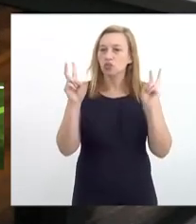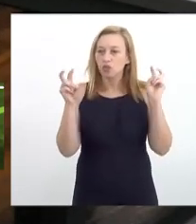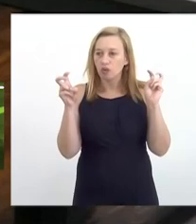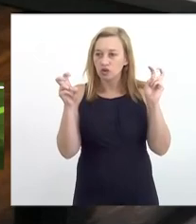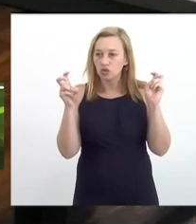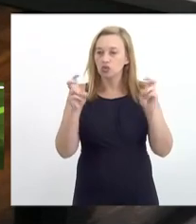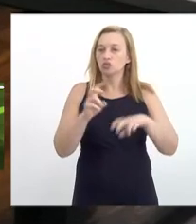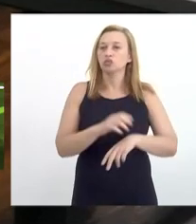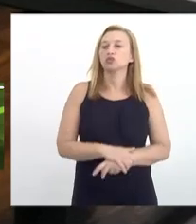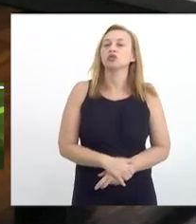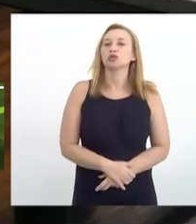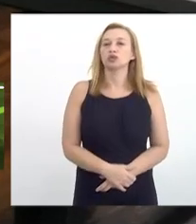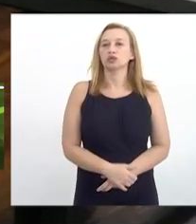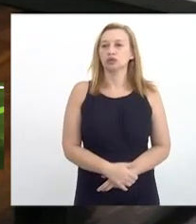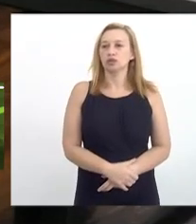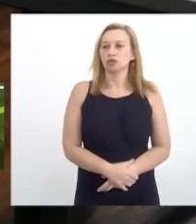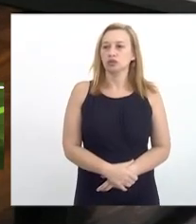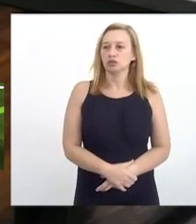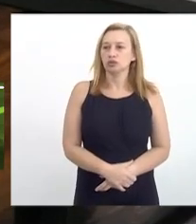de caráter